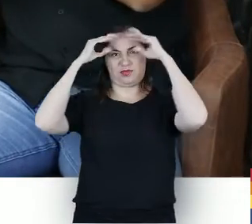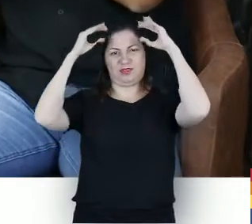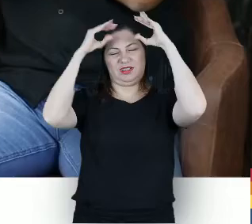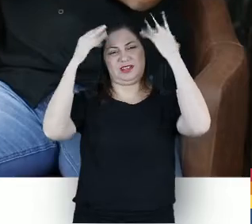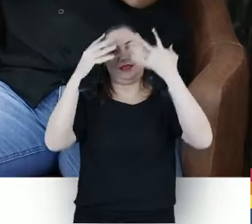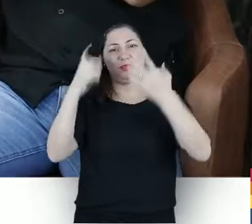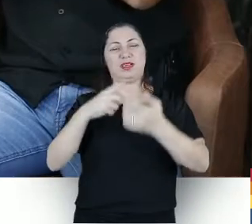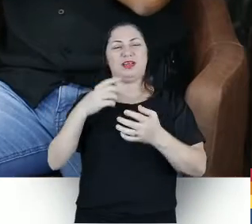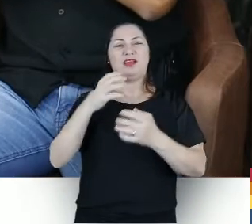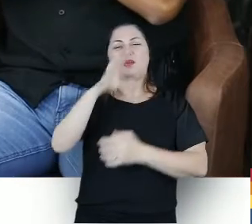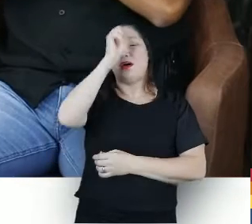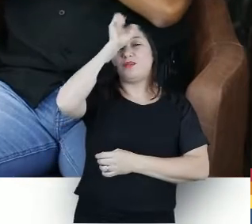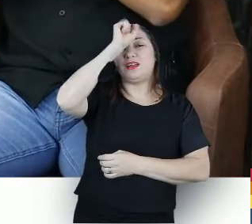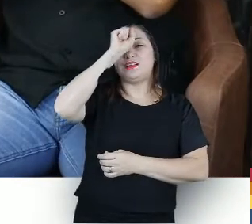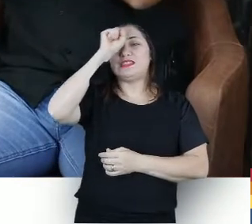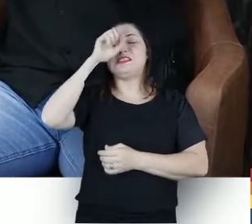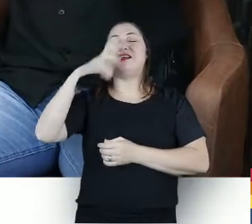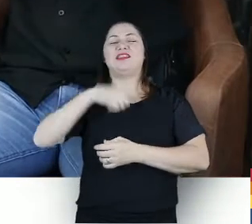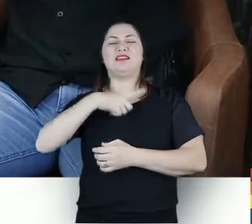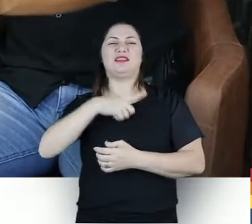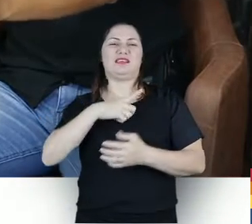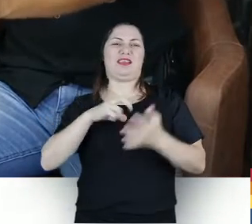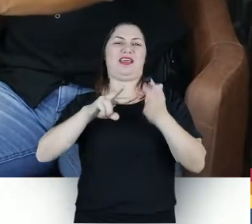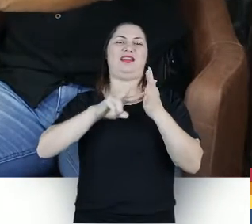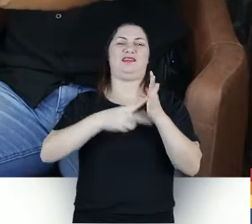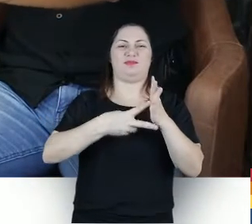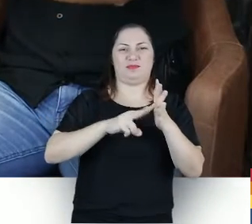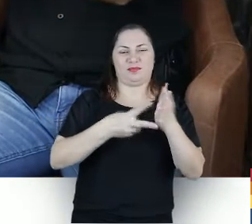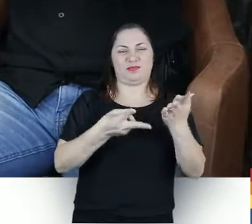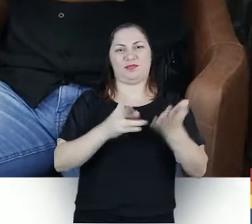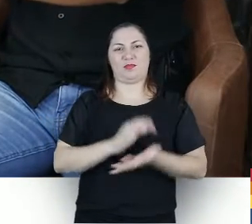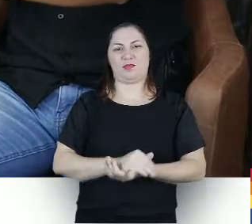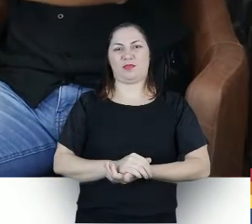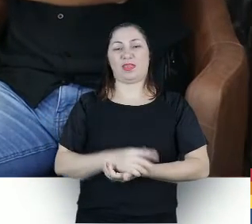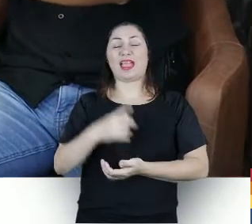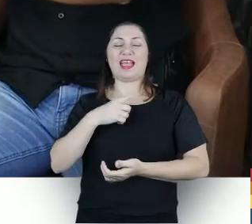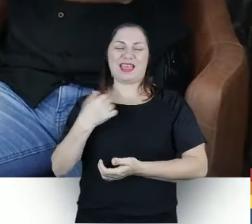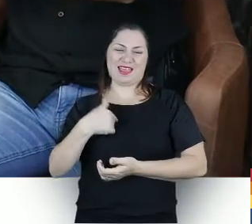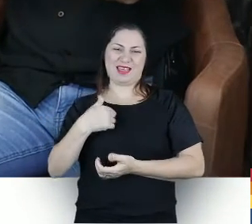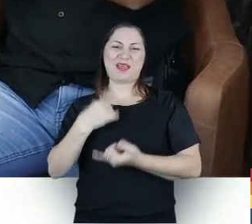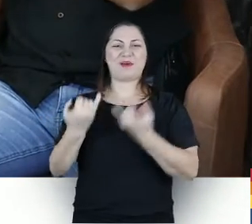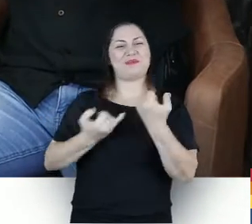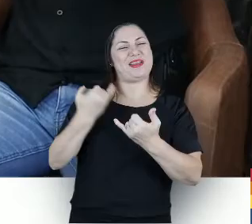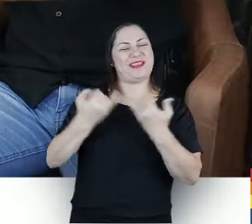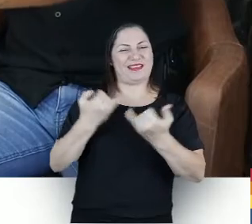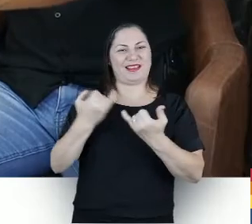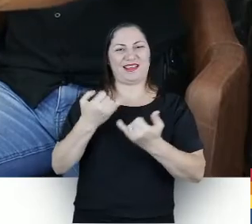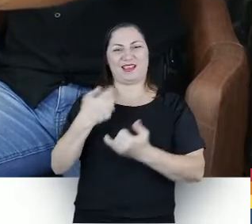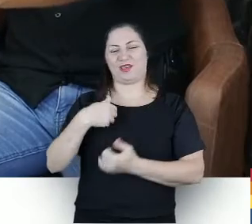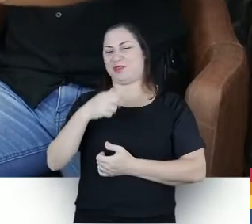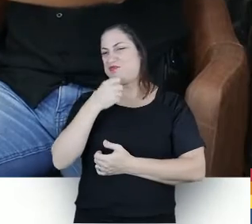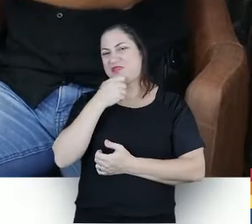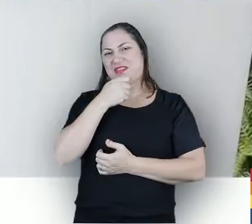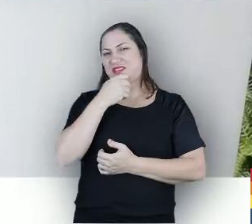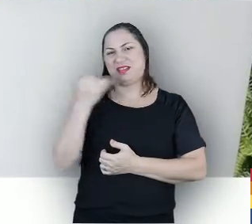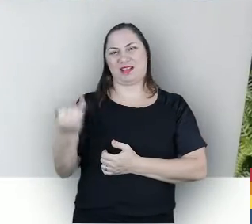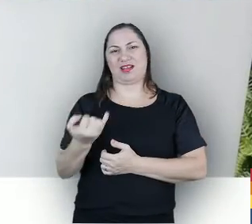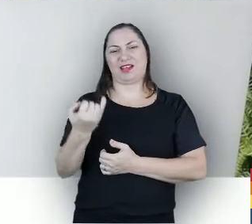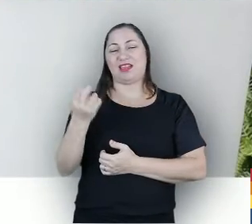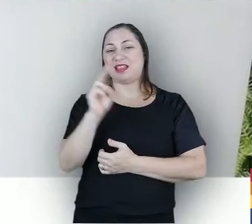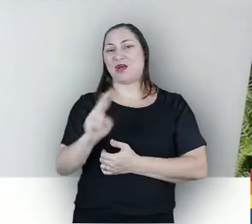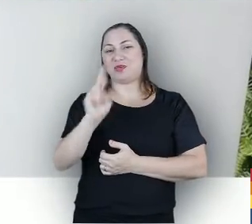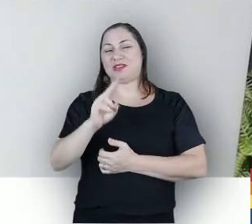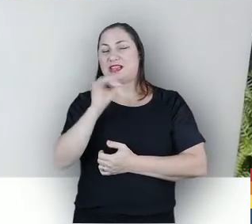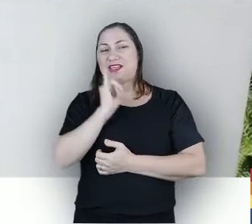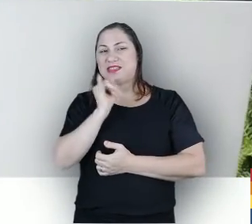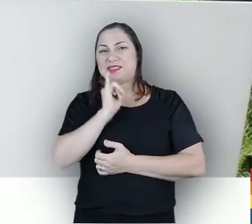na minha concepção, quanto mais você traz esses casos concretos, né, para a realidade do estudante, mais vive o conhecimento. Né? Ele vai se